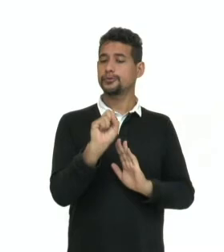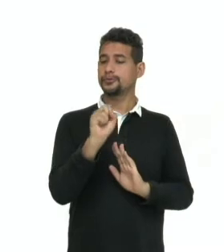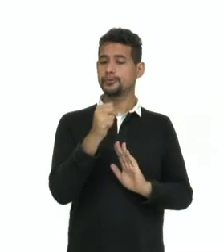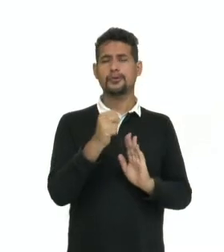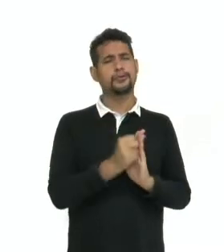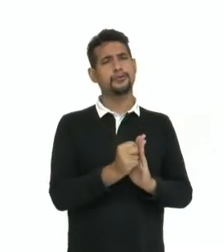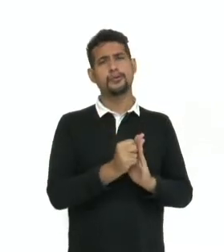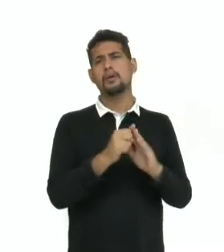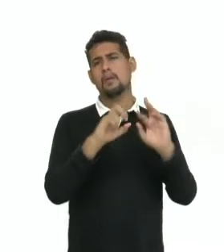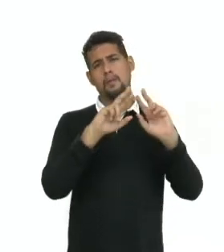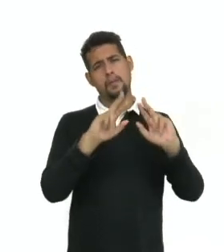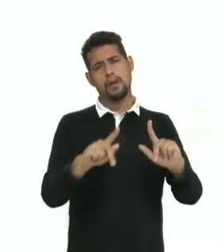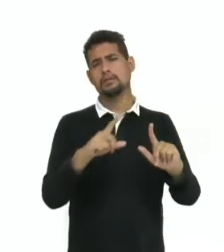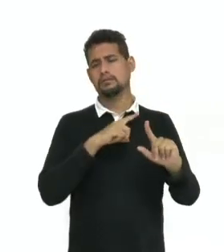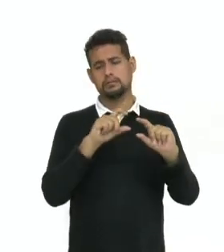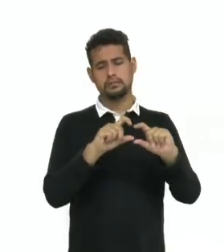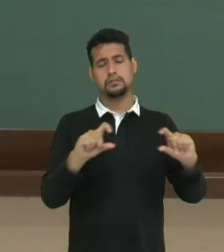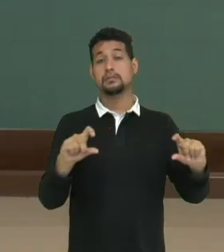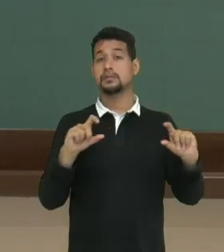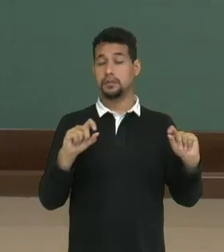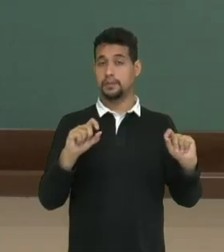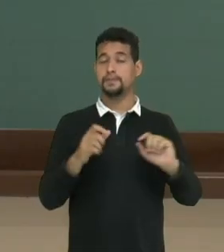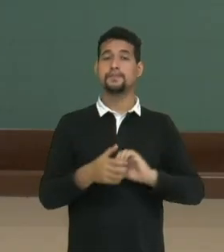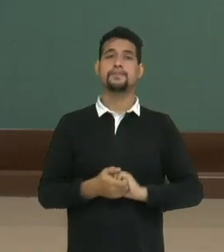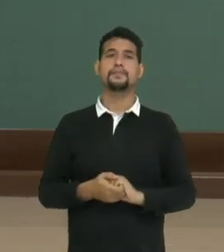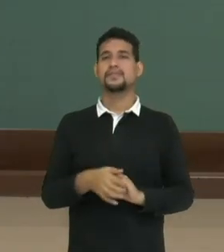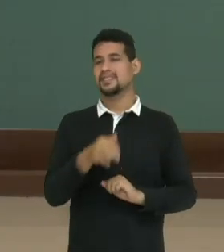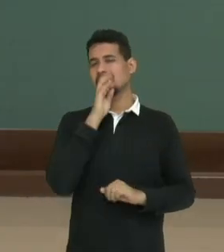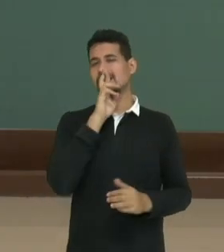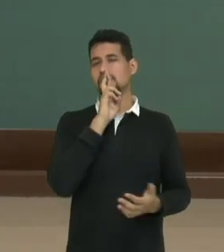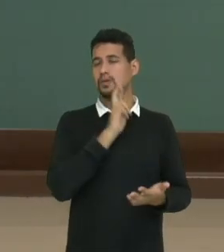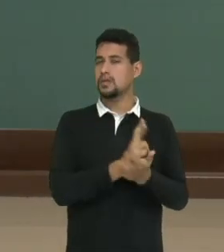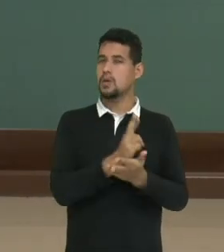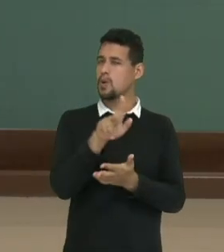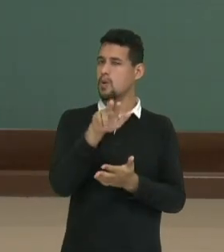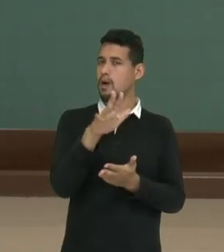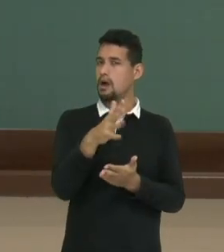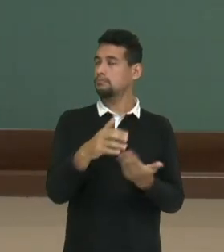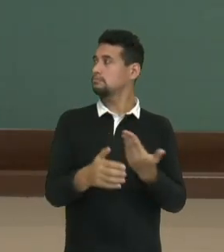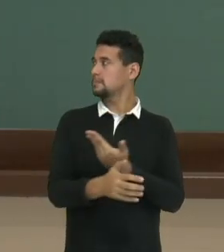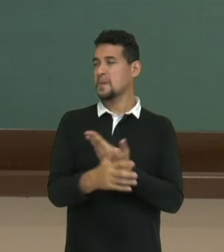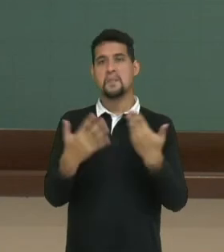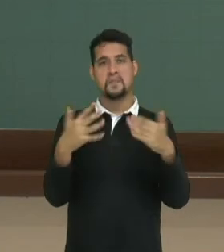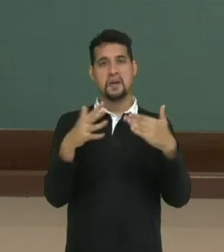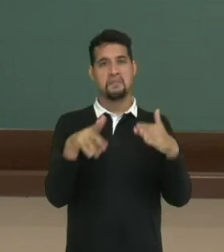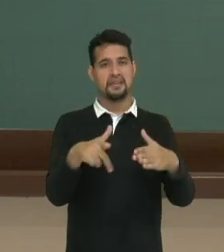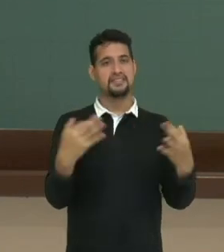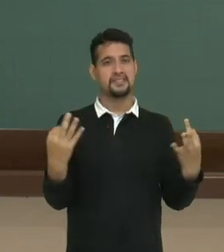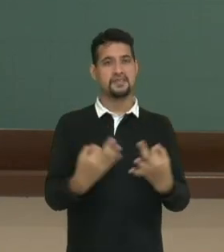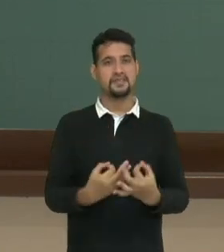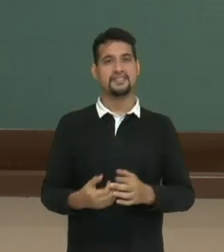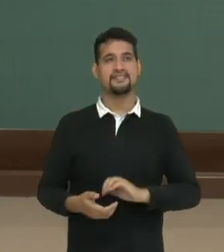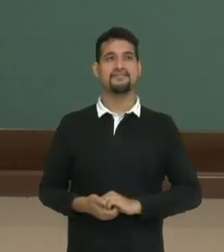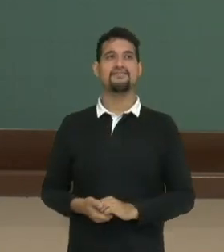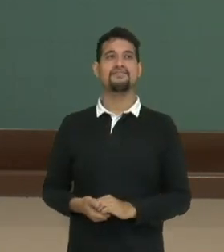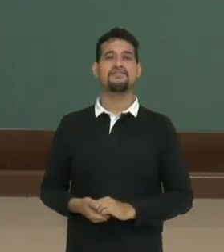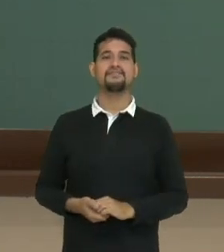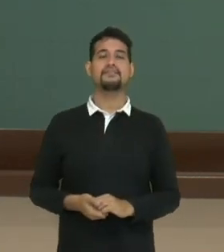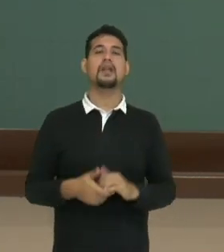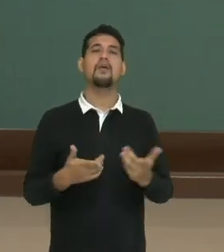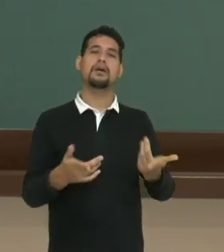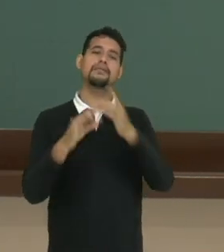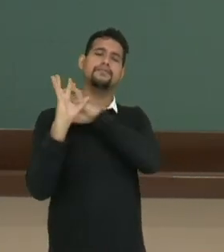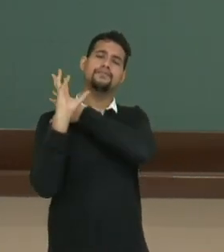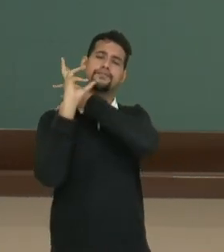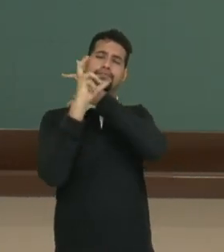parágrafo 1º, inciso 1 do Código do Consumidor. Então, se vocês responderam algo semelhante a isso, parabéns. Certo? Então, vamos retomar